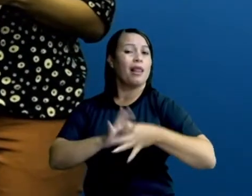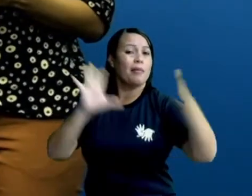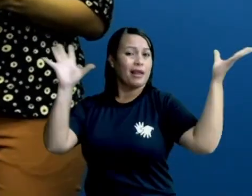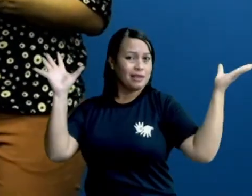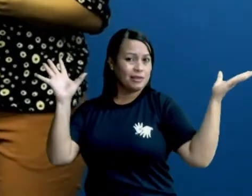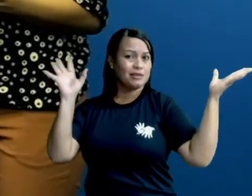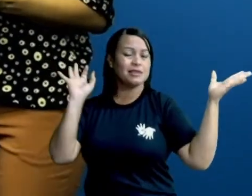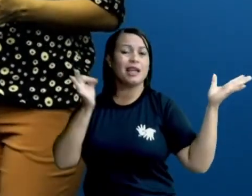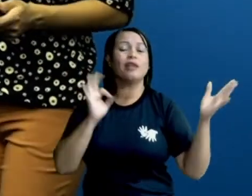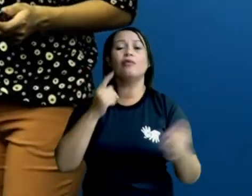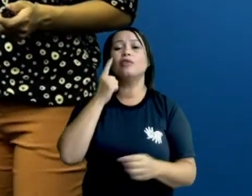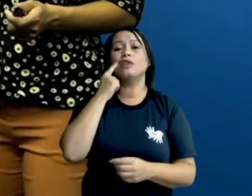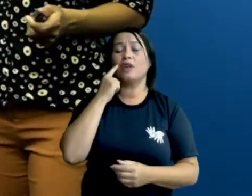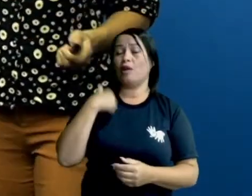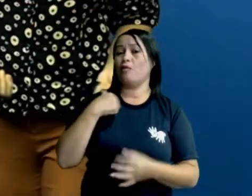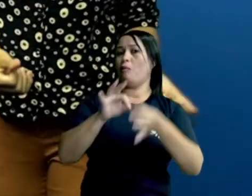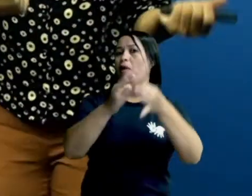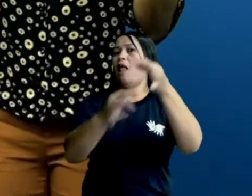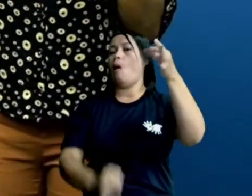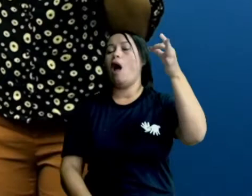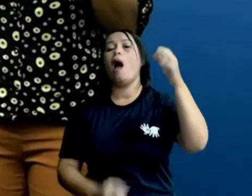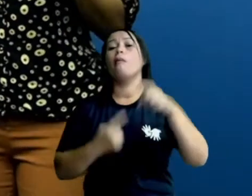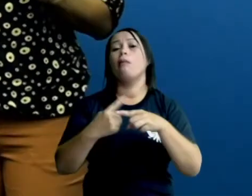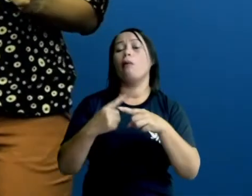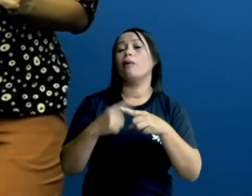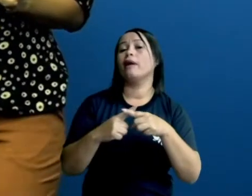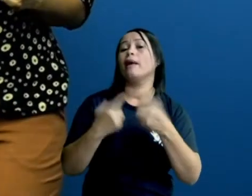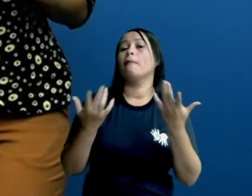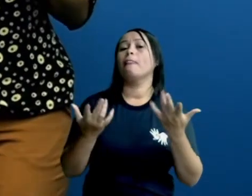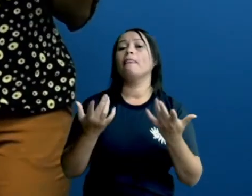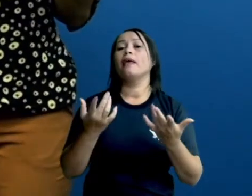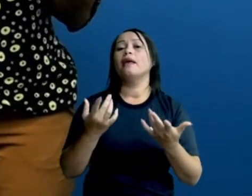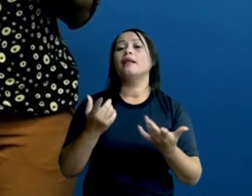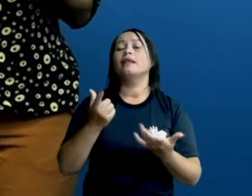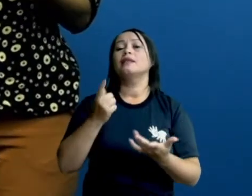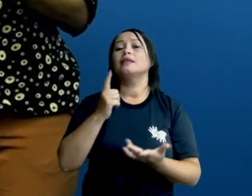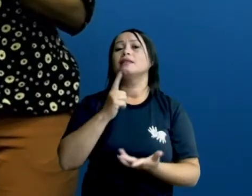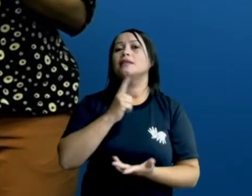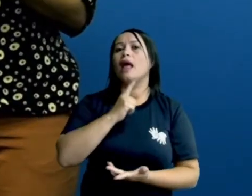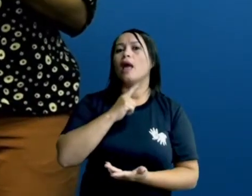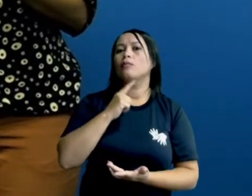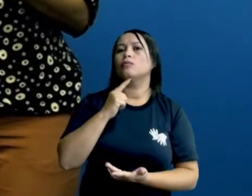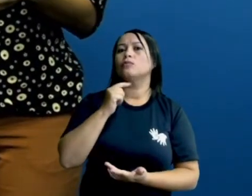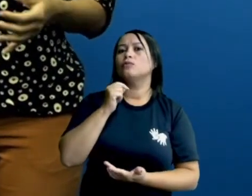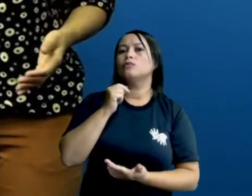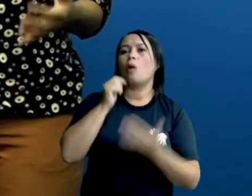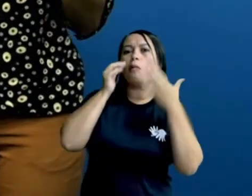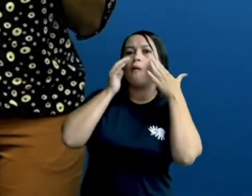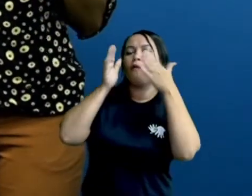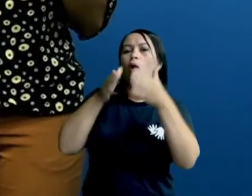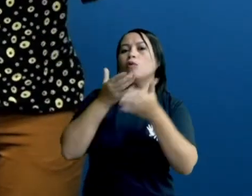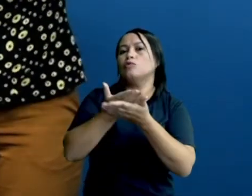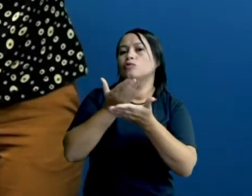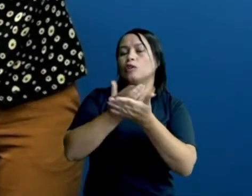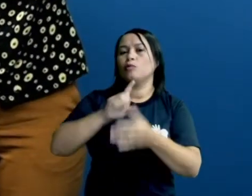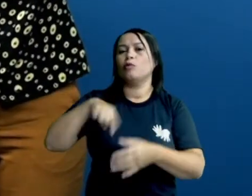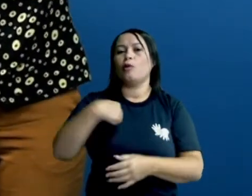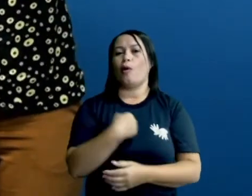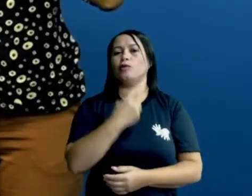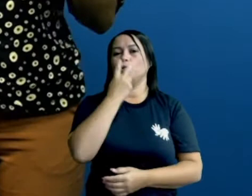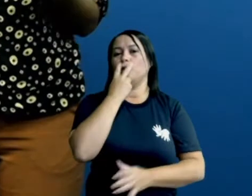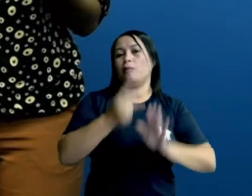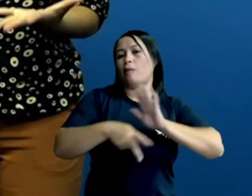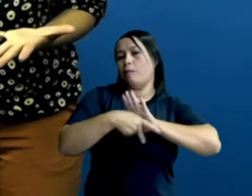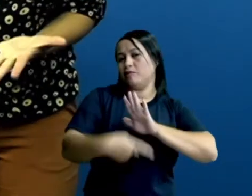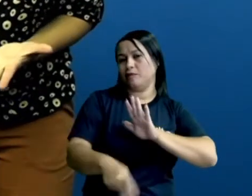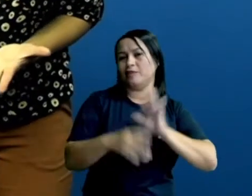libertação, certo? Eu não vou me alongar, porque a ideia é que a gente estude ou entenda mais sobre o nosso hino, sobre o